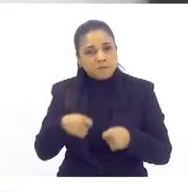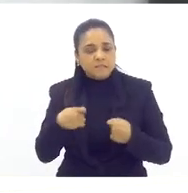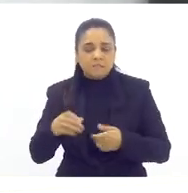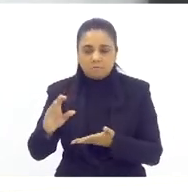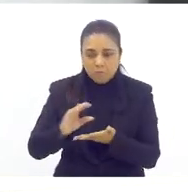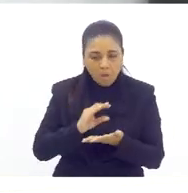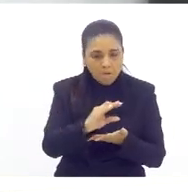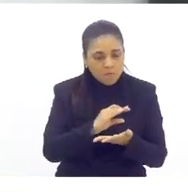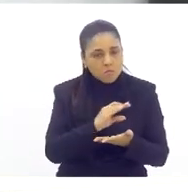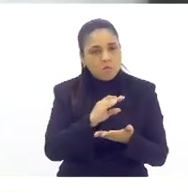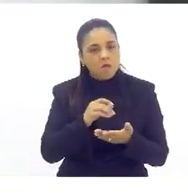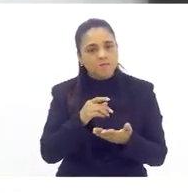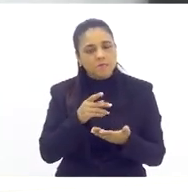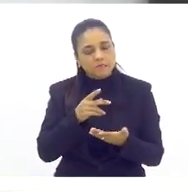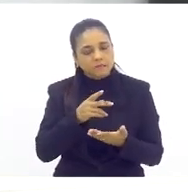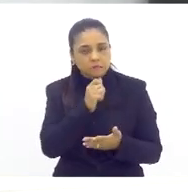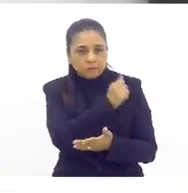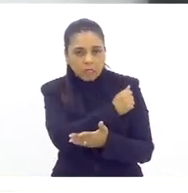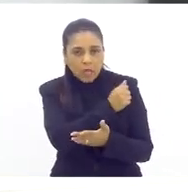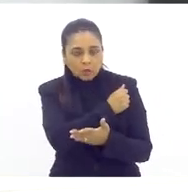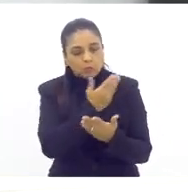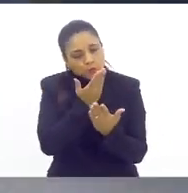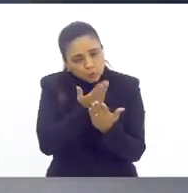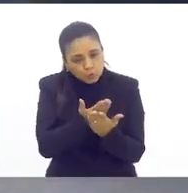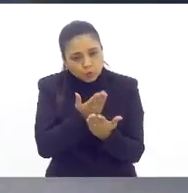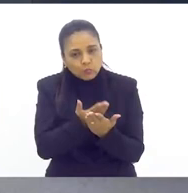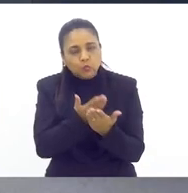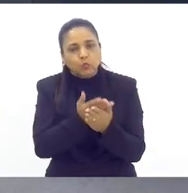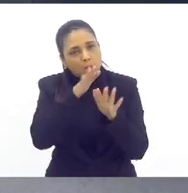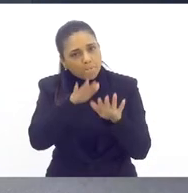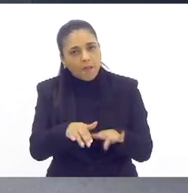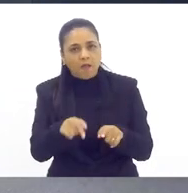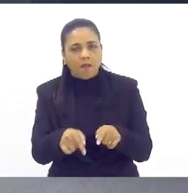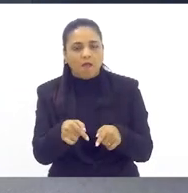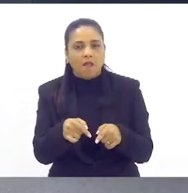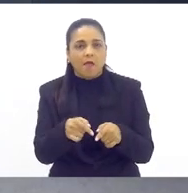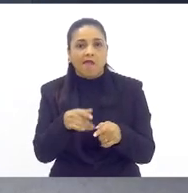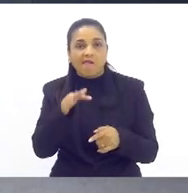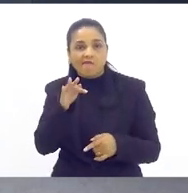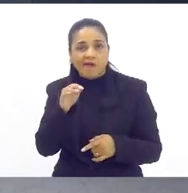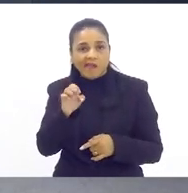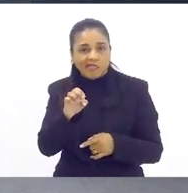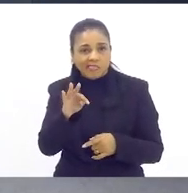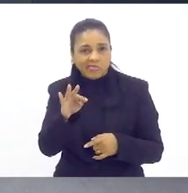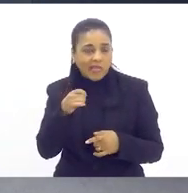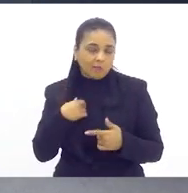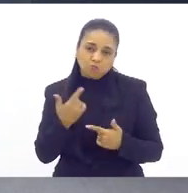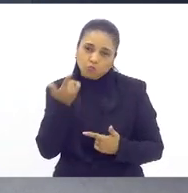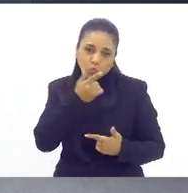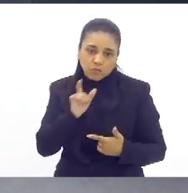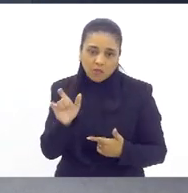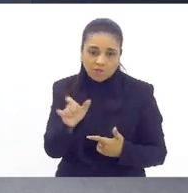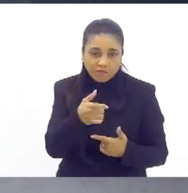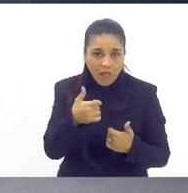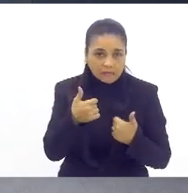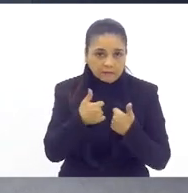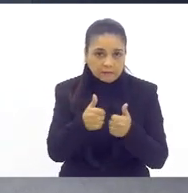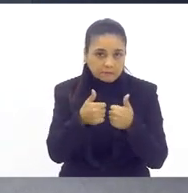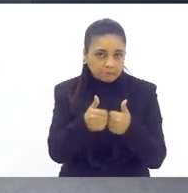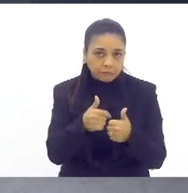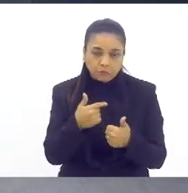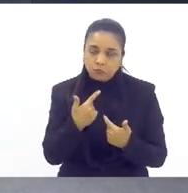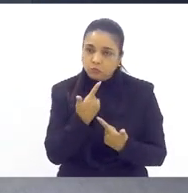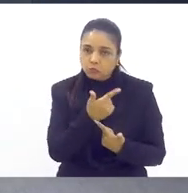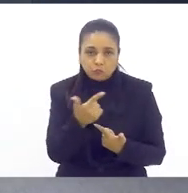para que eles fiquem estudem a Faetec não tá conseguindo dar nem o vale transporte que tanto foi batalhado pelo